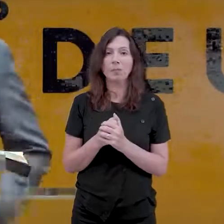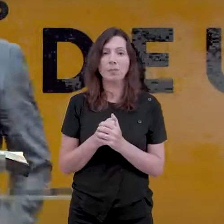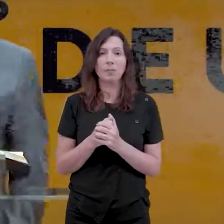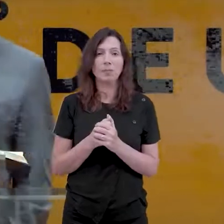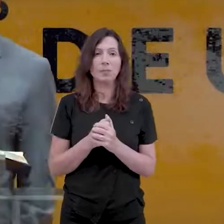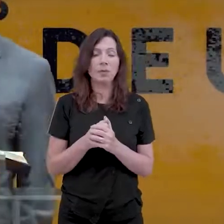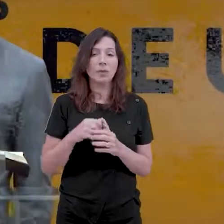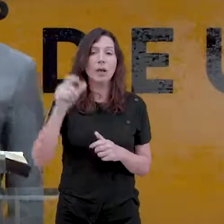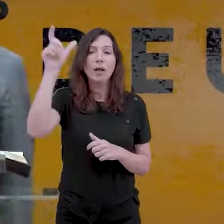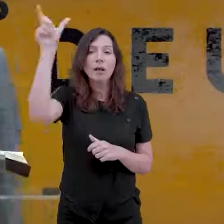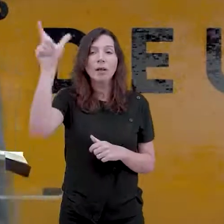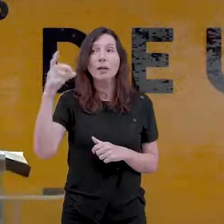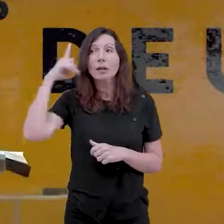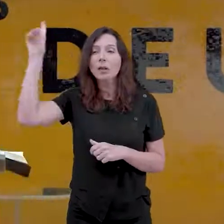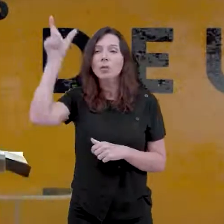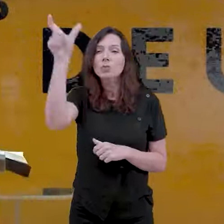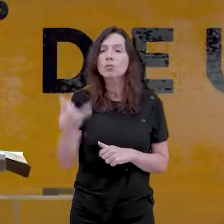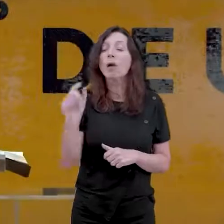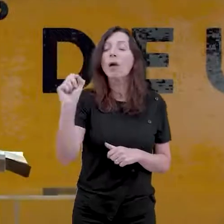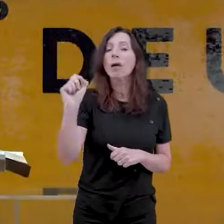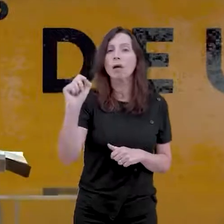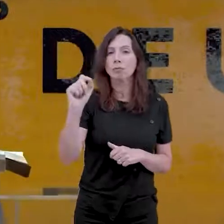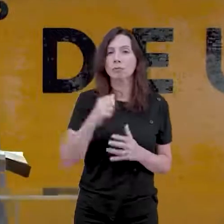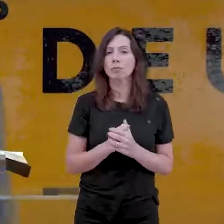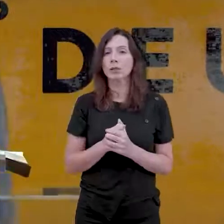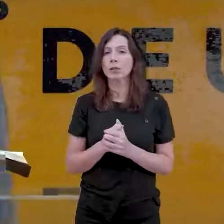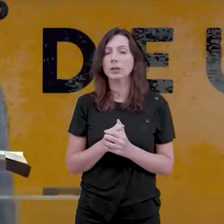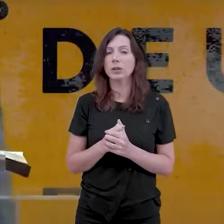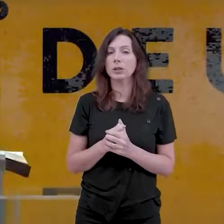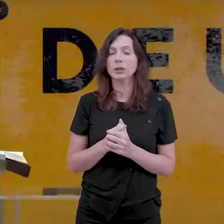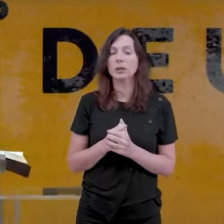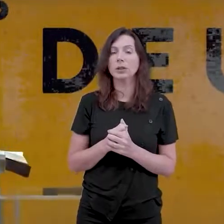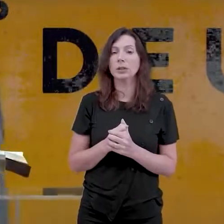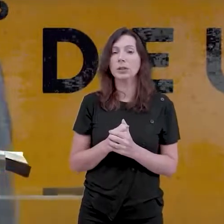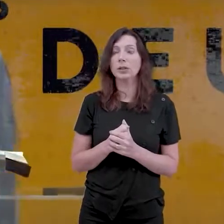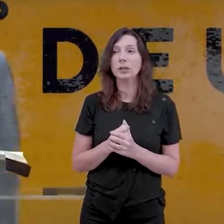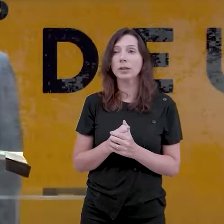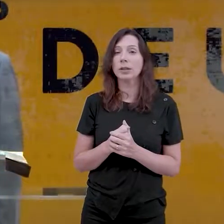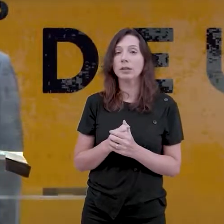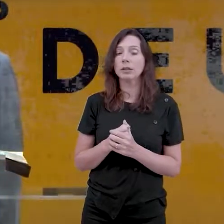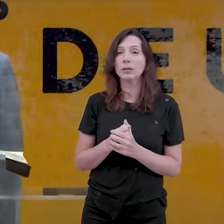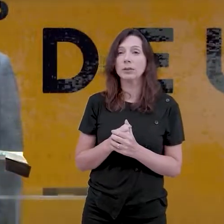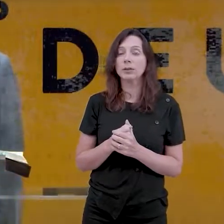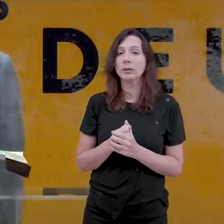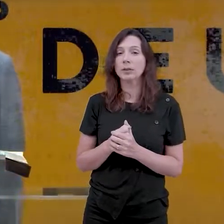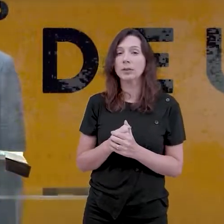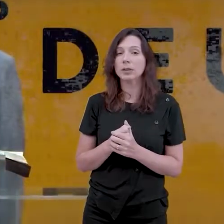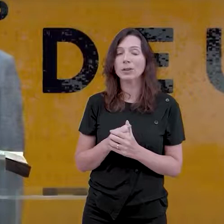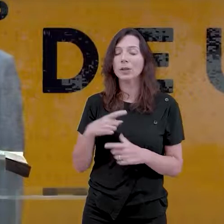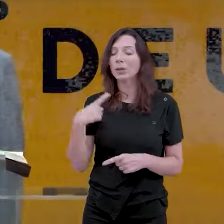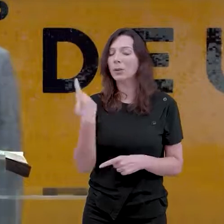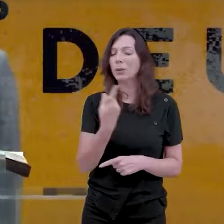quem é Deus para nós? Primeiro, Ele é o Deus que responde o quê? As nossas orações. Segundo lugar, Ele é o Deus mais